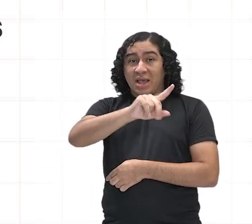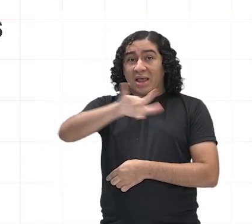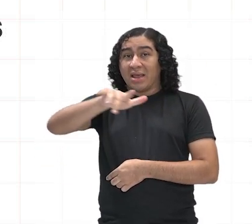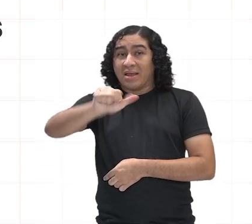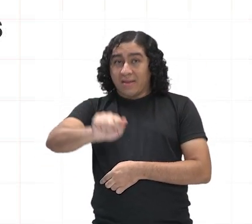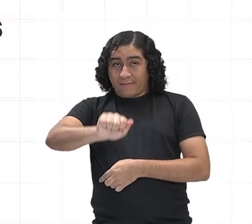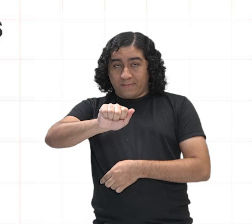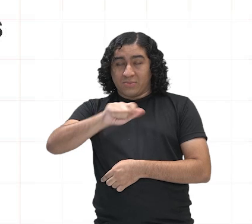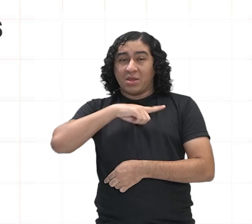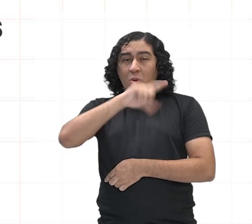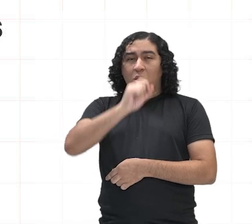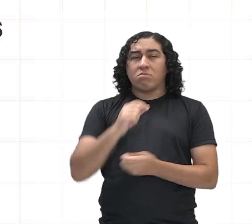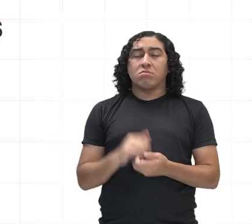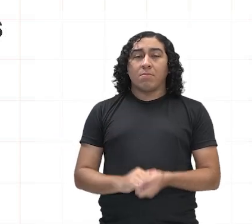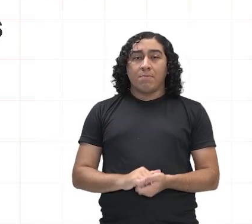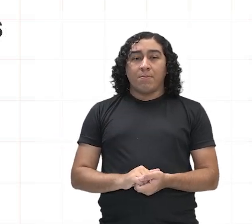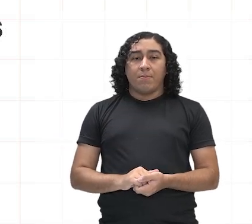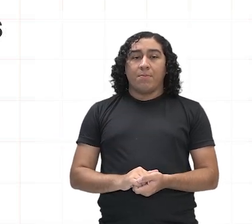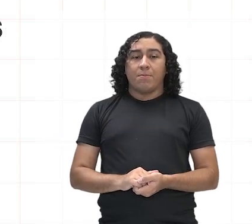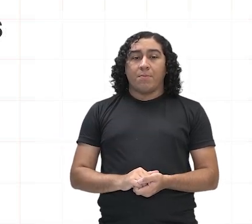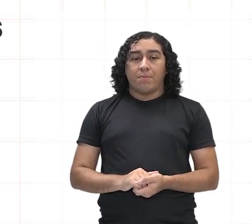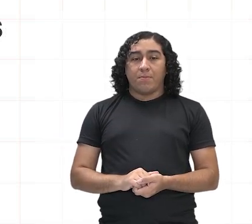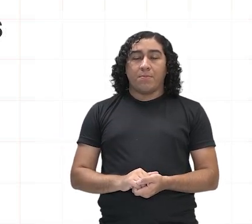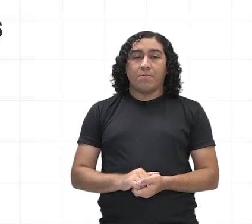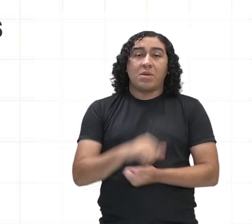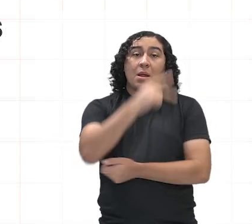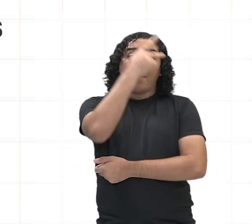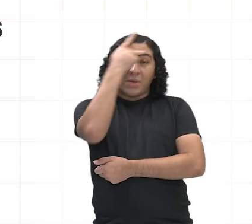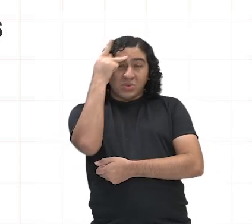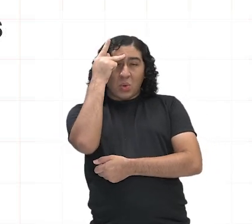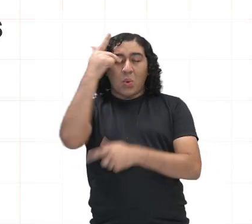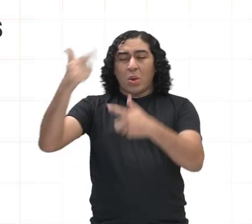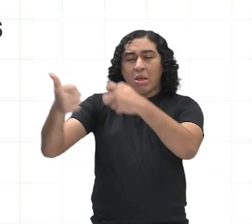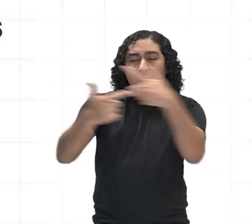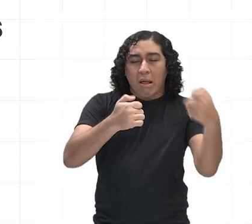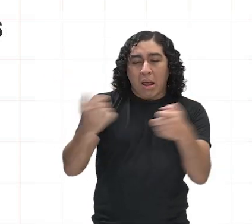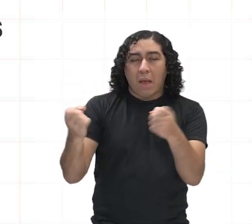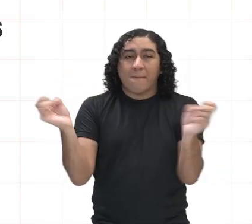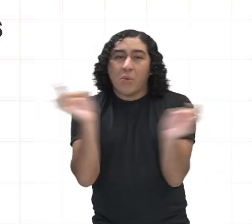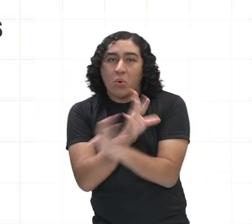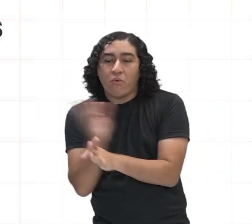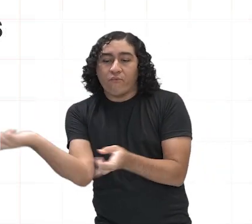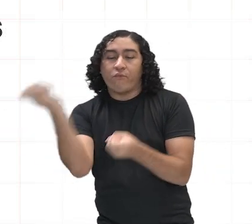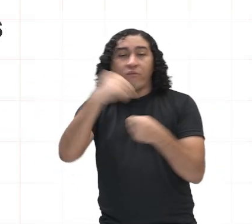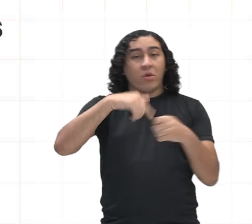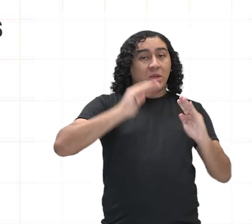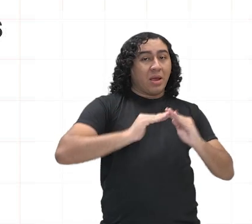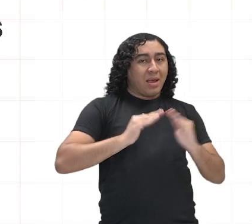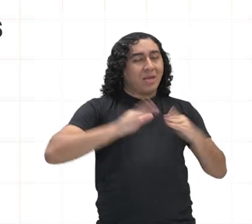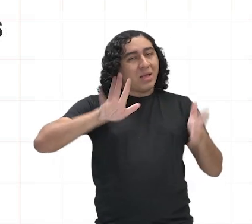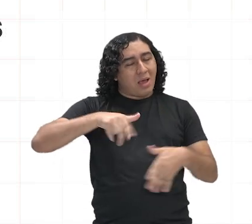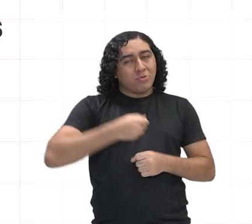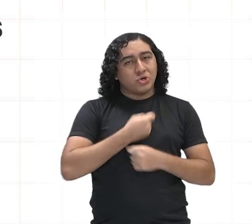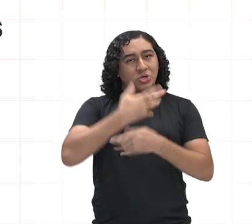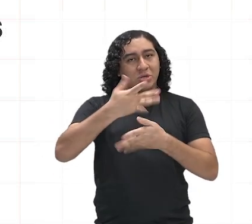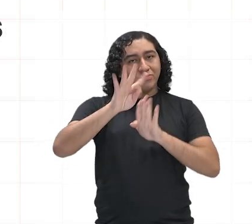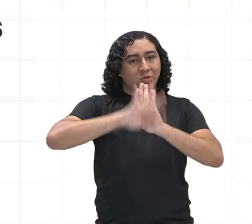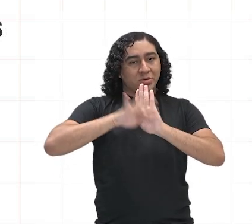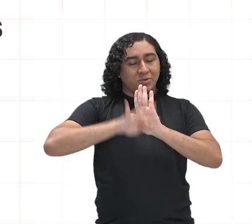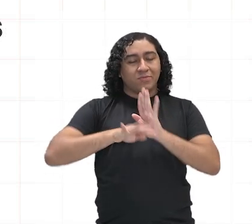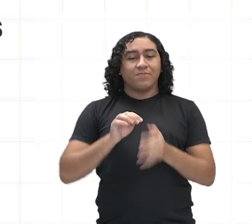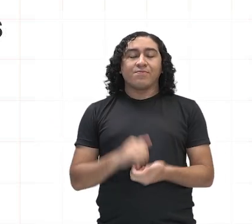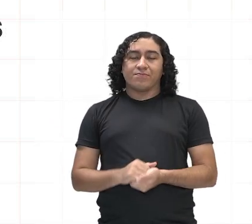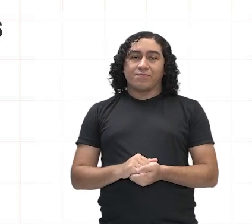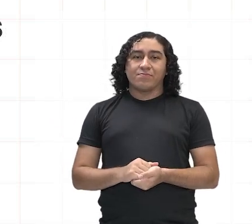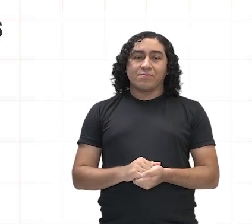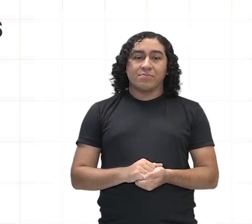ele está voltando, então, para casa, né, depois, então, da Guerra de Troia, tá? Então, são livros que são importantes